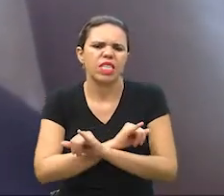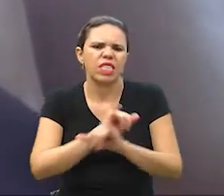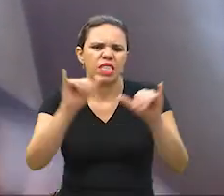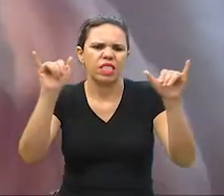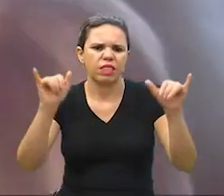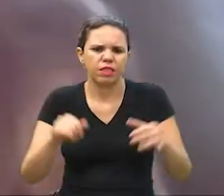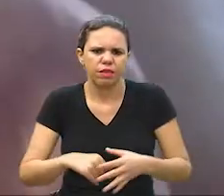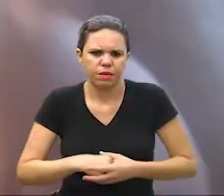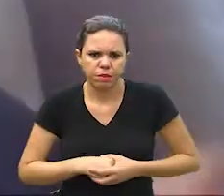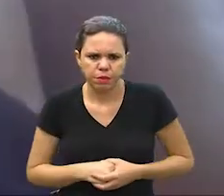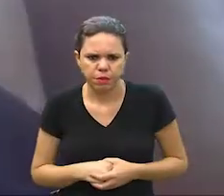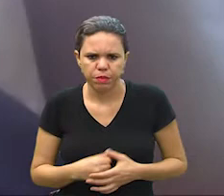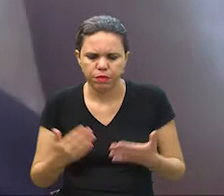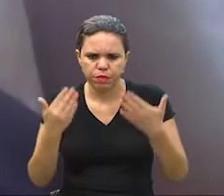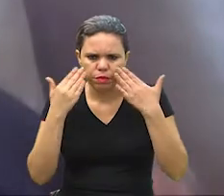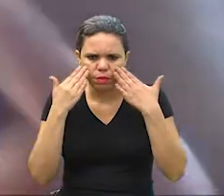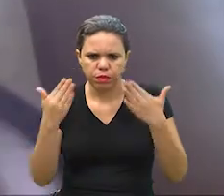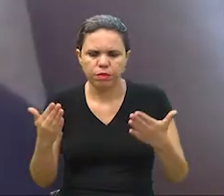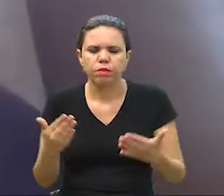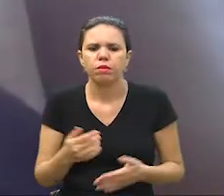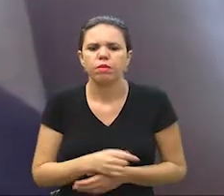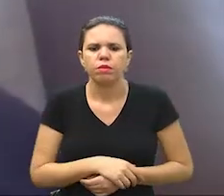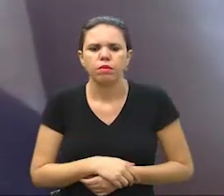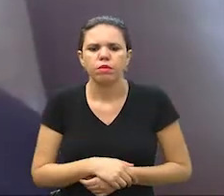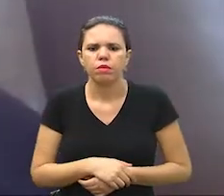campanha pública